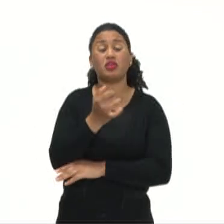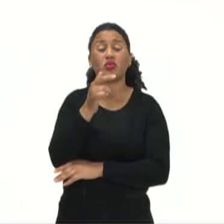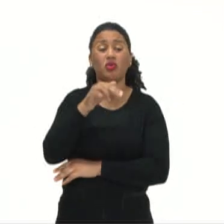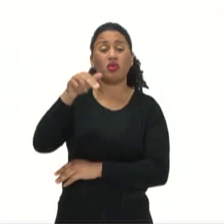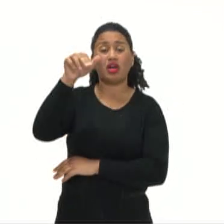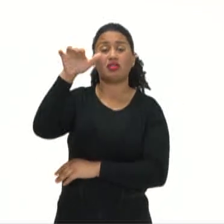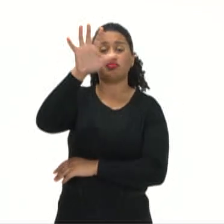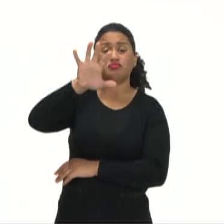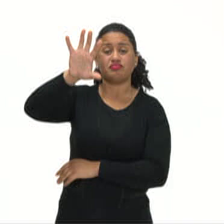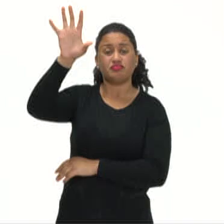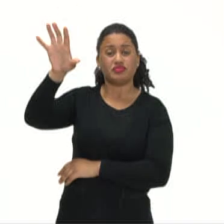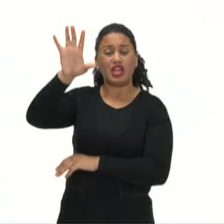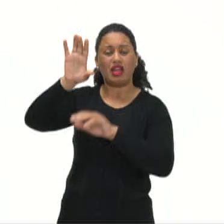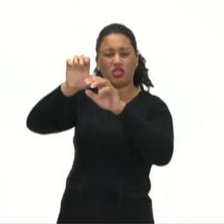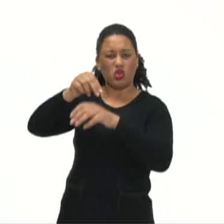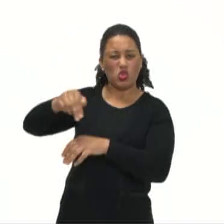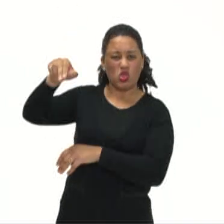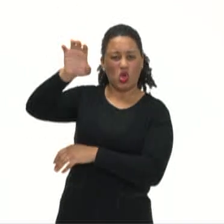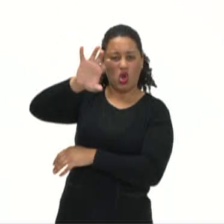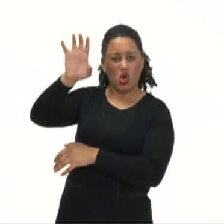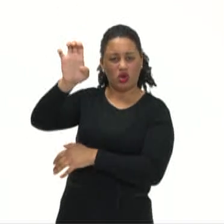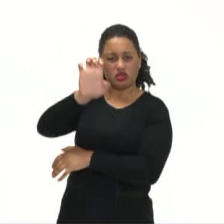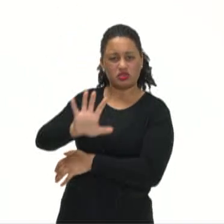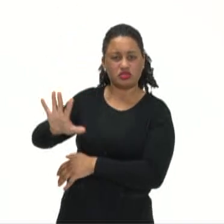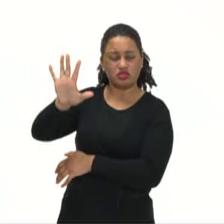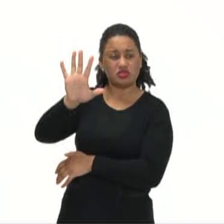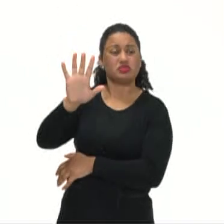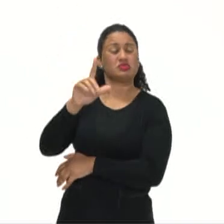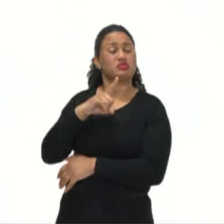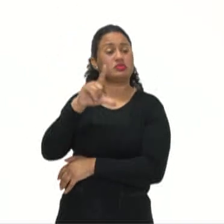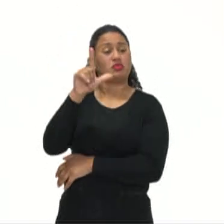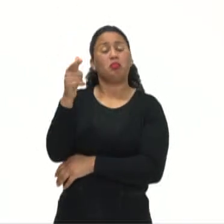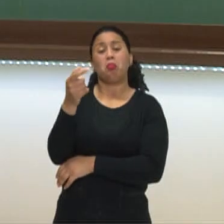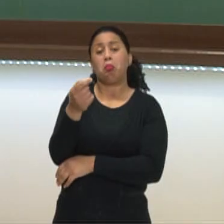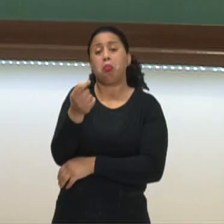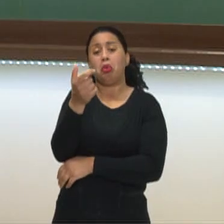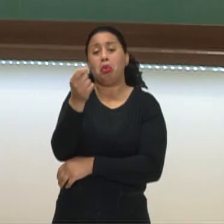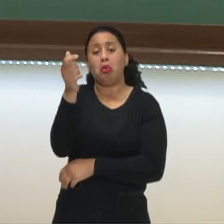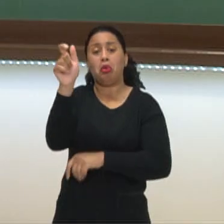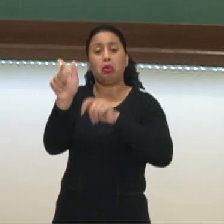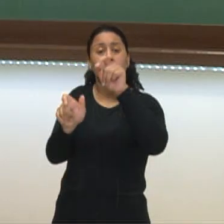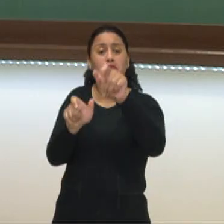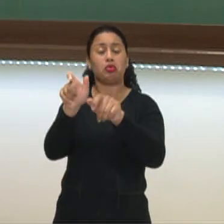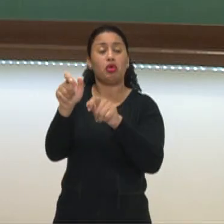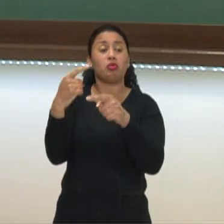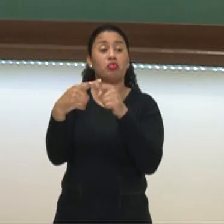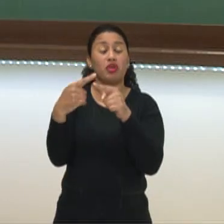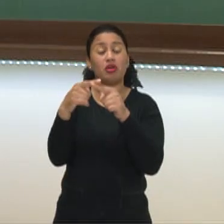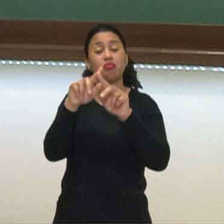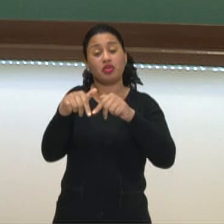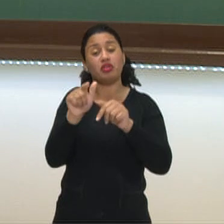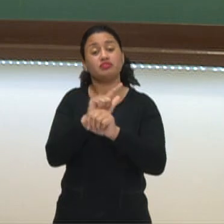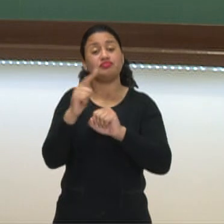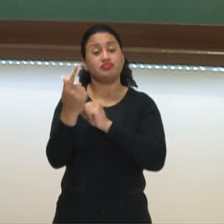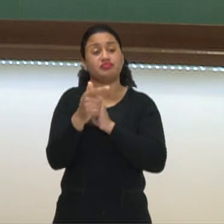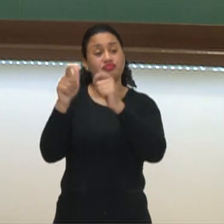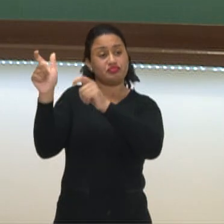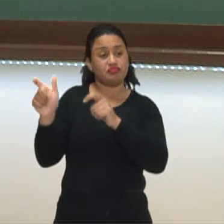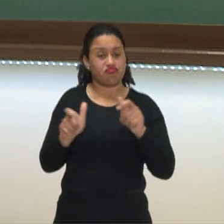norte da Noruega, na Suécia, na Finlândia, na Islândia. Muito se dá por conta da geografia